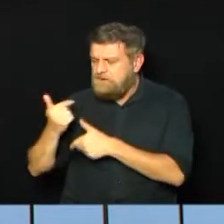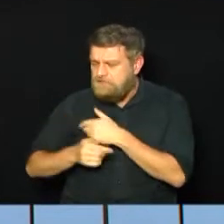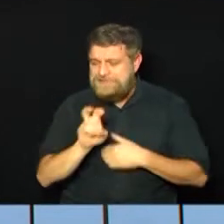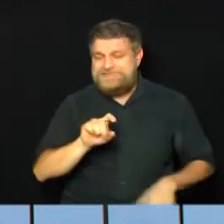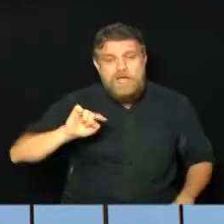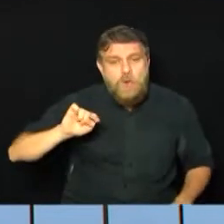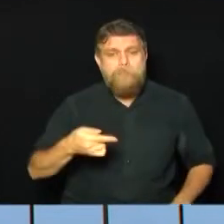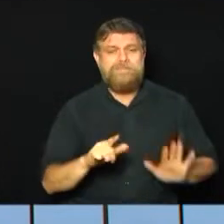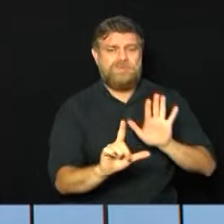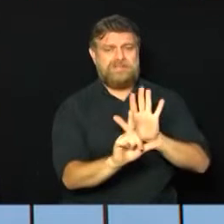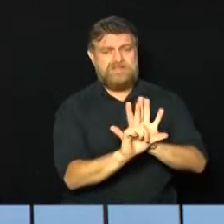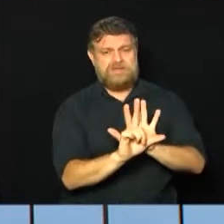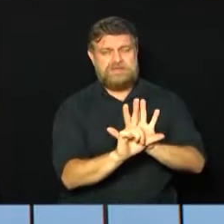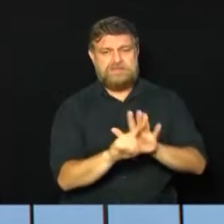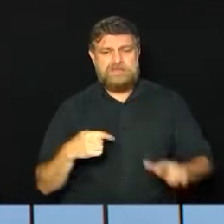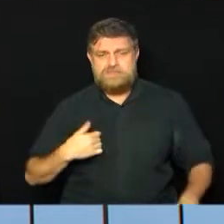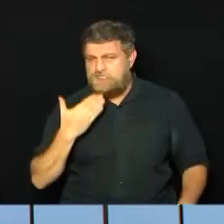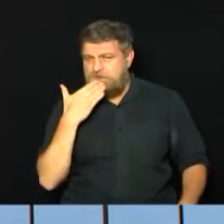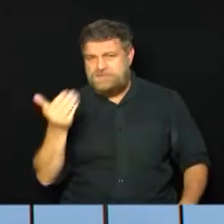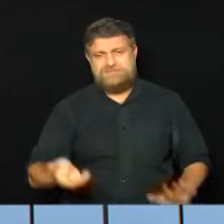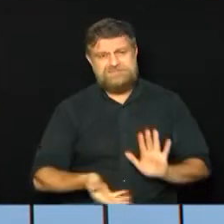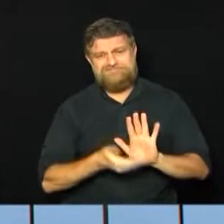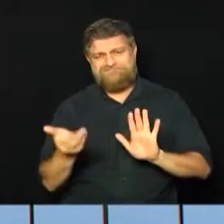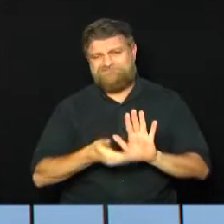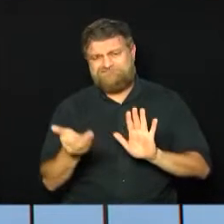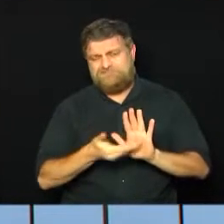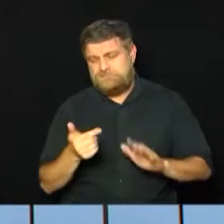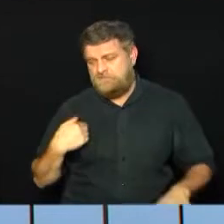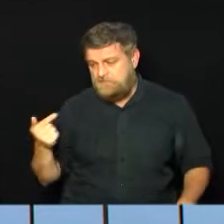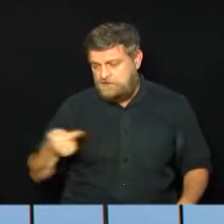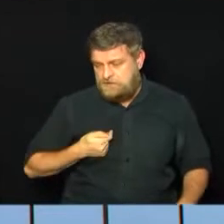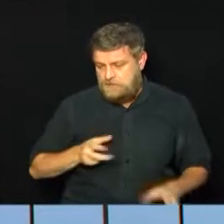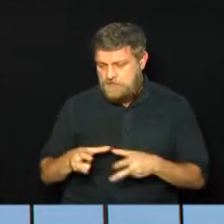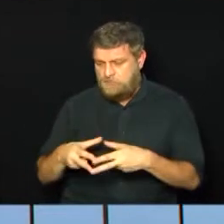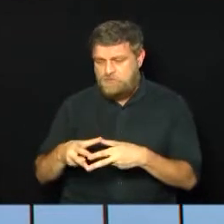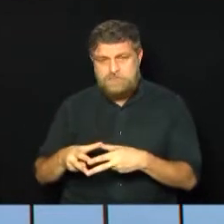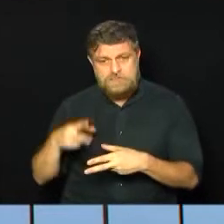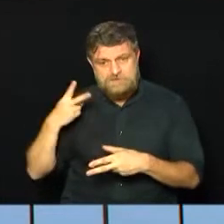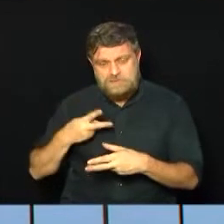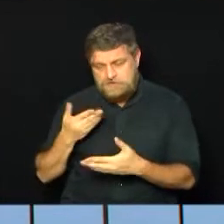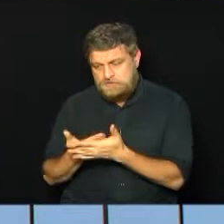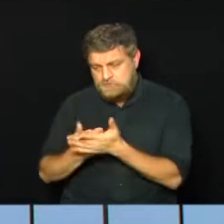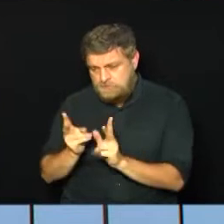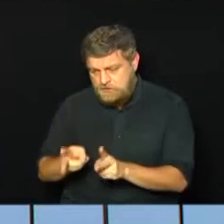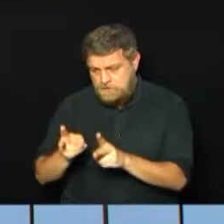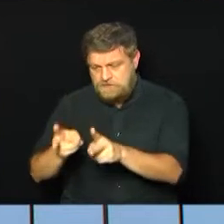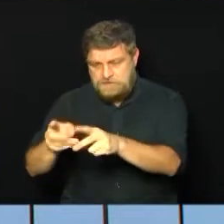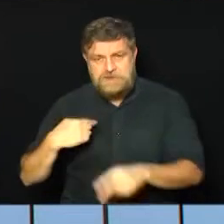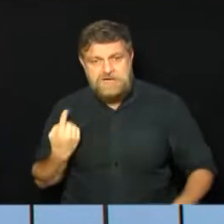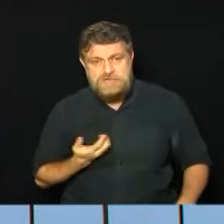leis. E por isso que a gente pediu a revogação, a continuidade da comissão, e a gente pretende